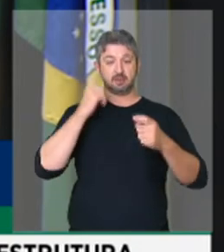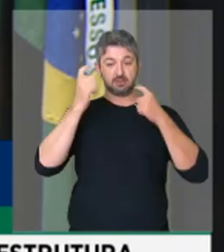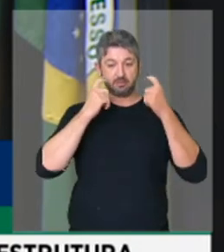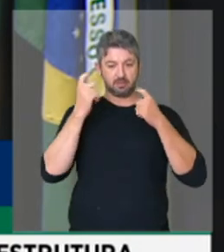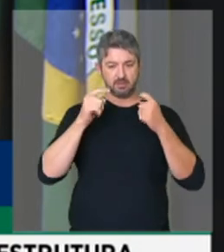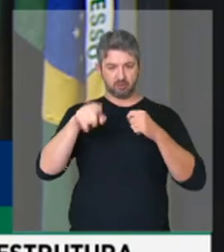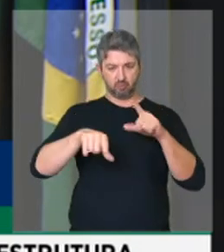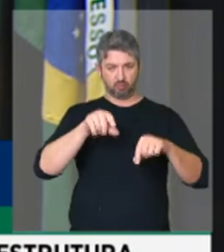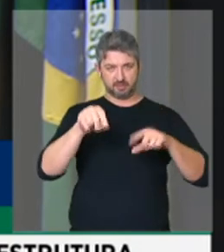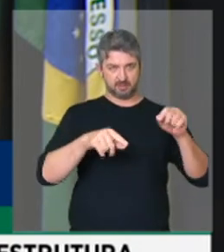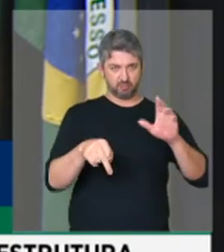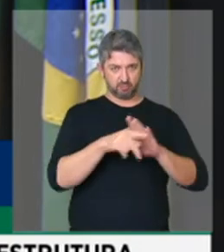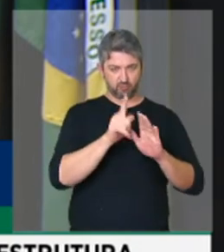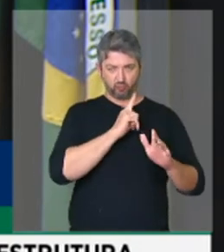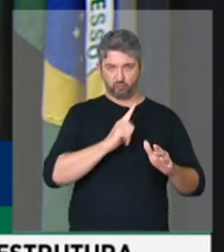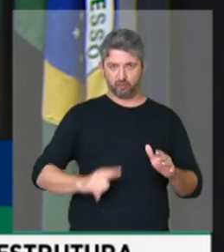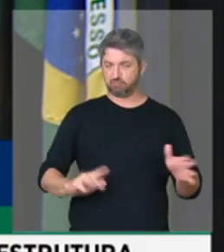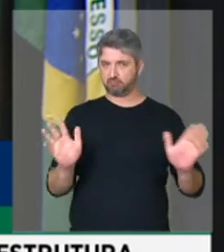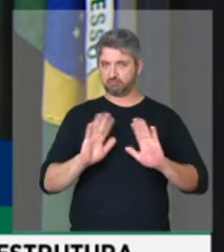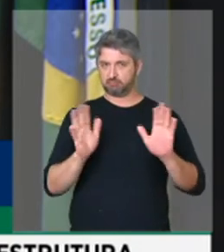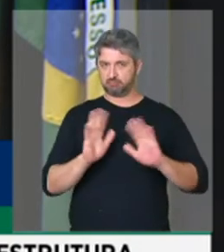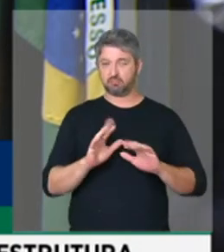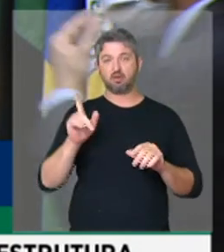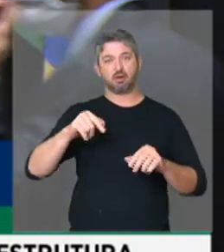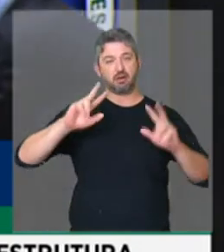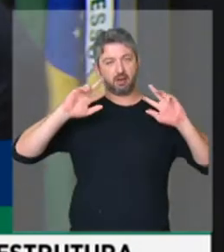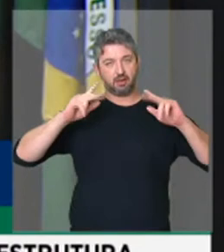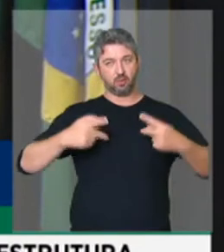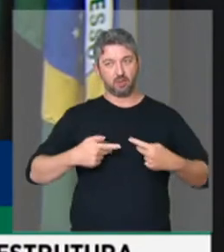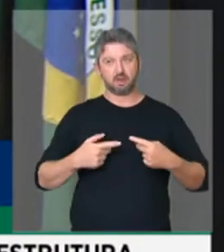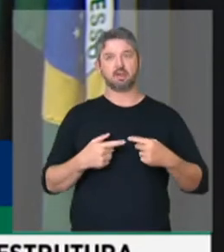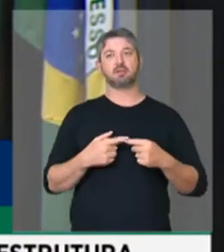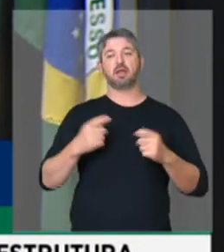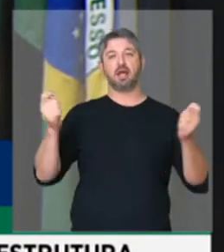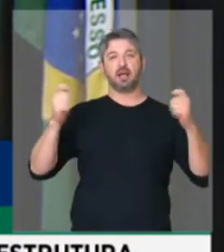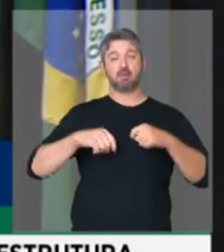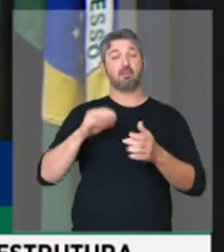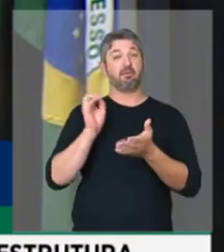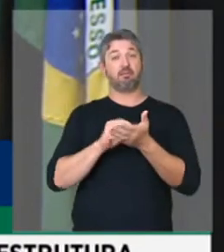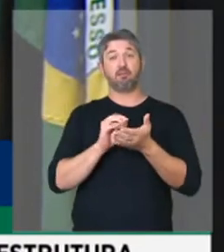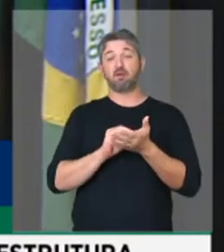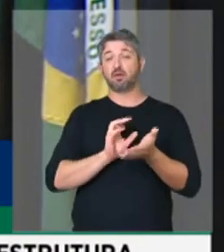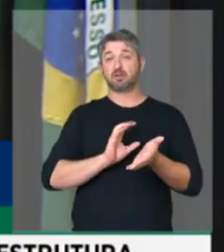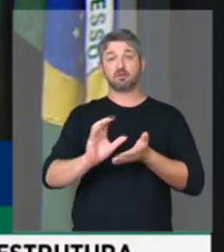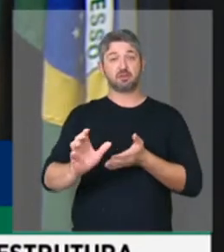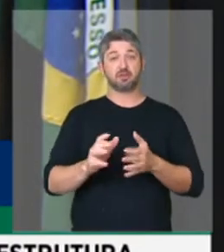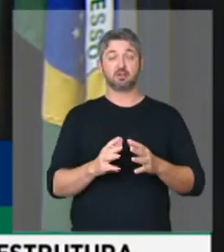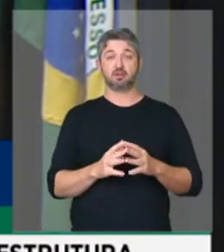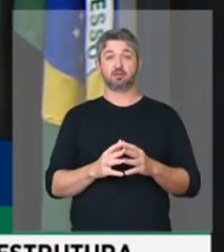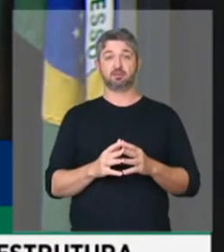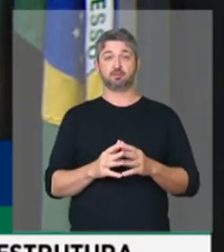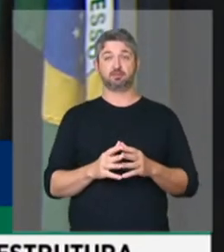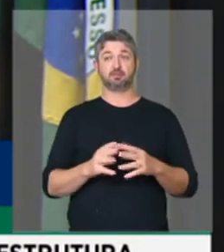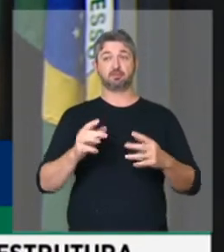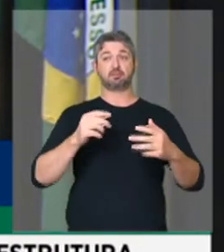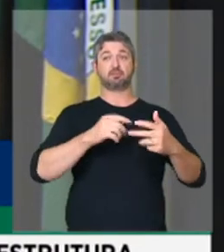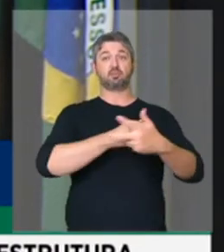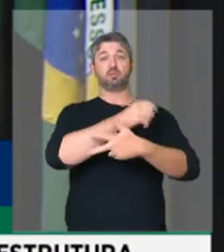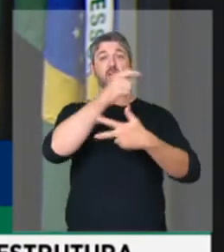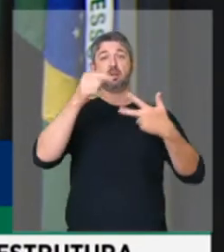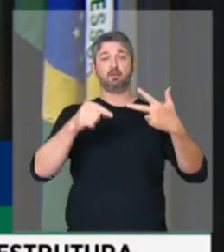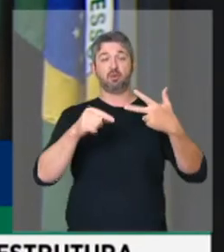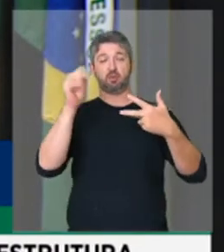opção governamental, e sim reconhecida falta de capacidade de investimento nas três esferas da